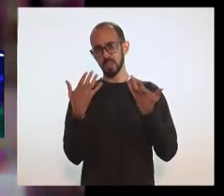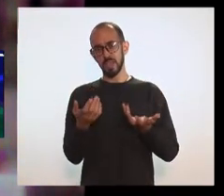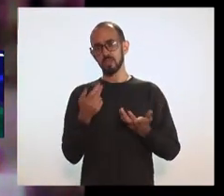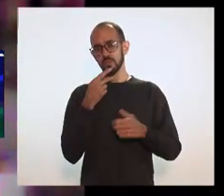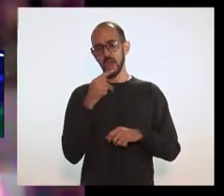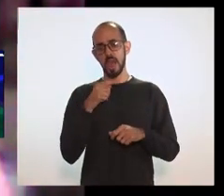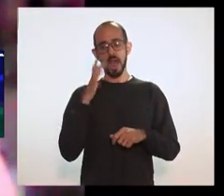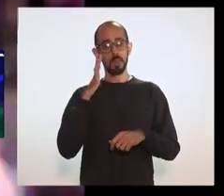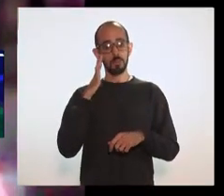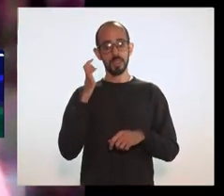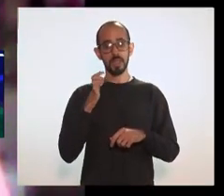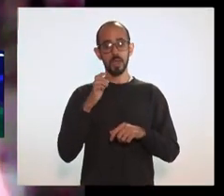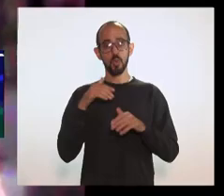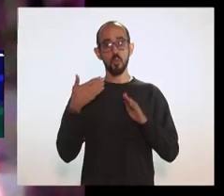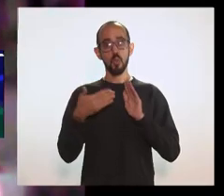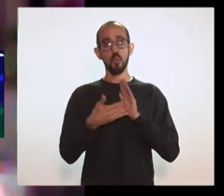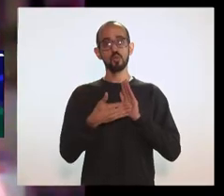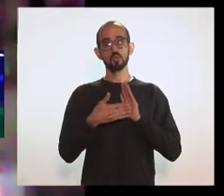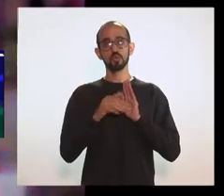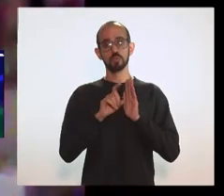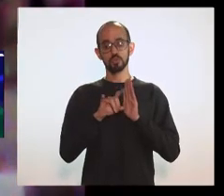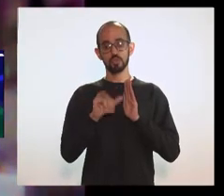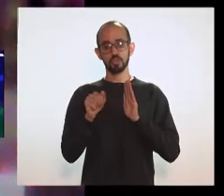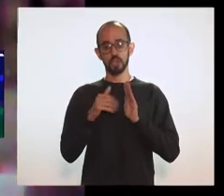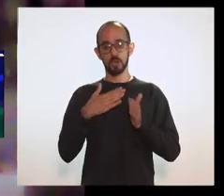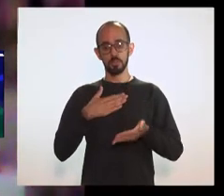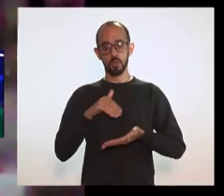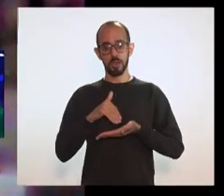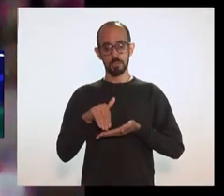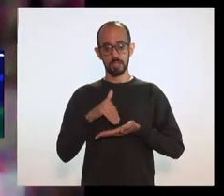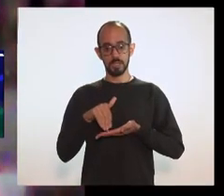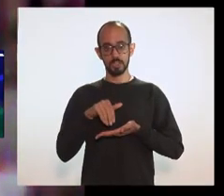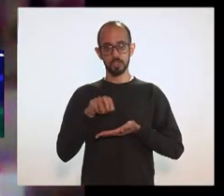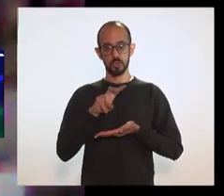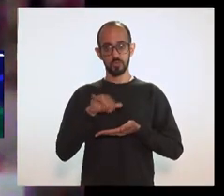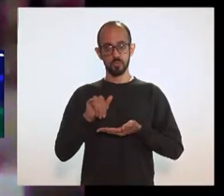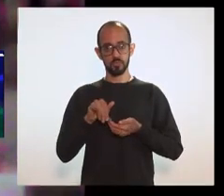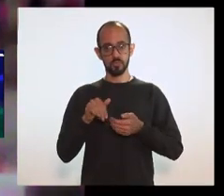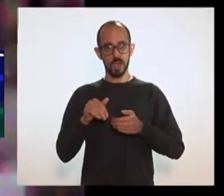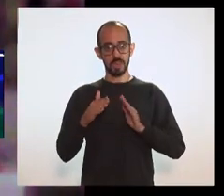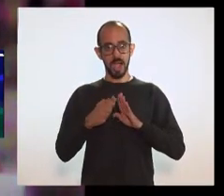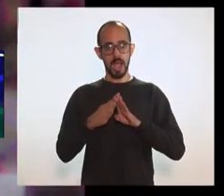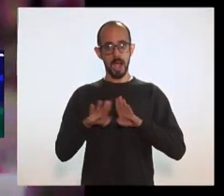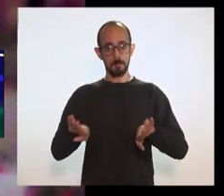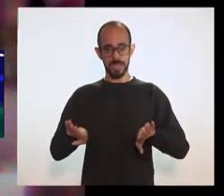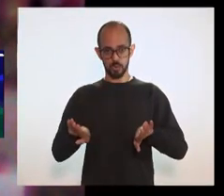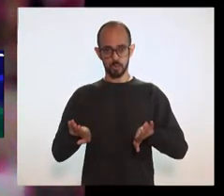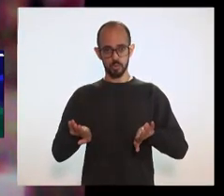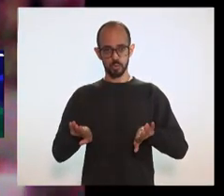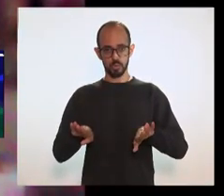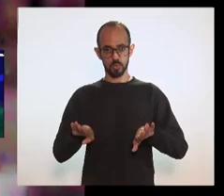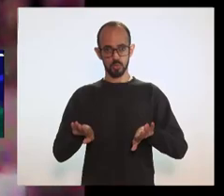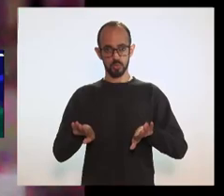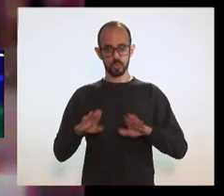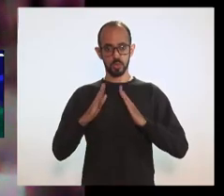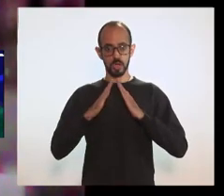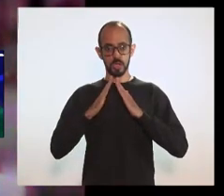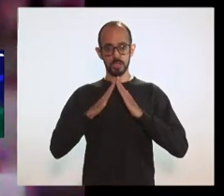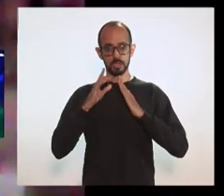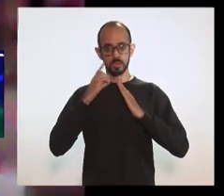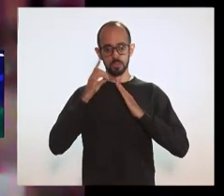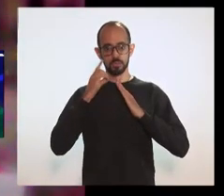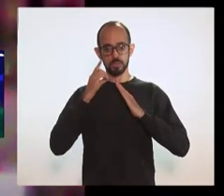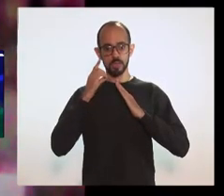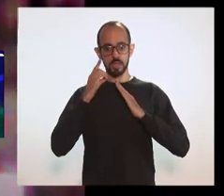amanhã é o último dia que meu gabinete vai funcionar aberto na Assembleia Legislativa pelo próximo